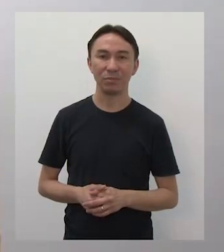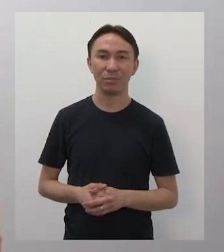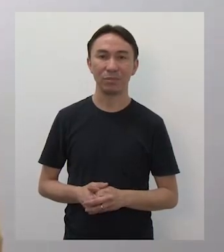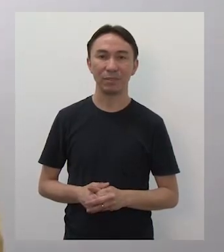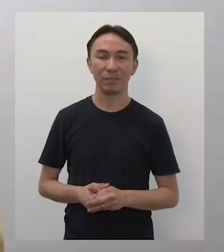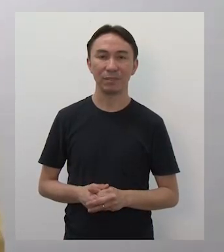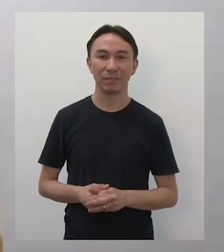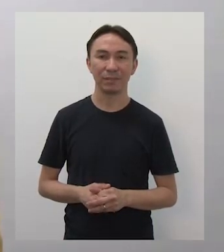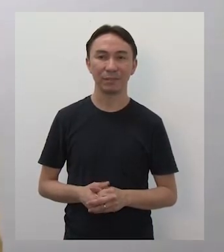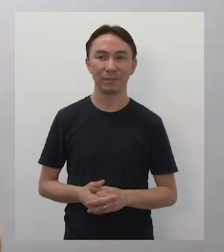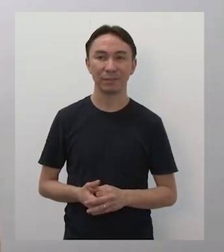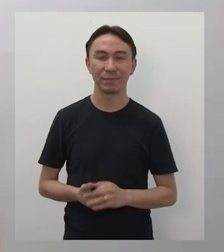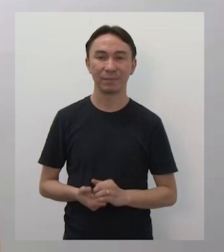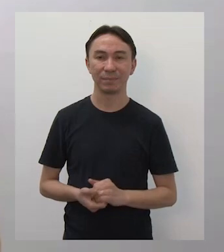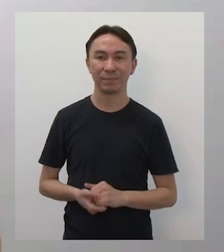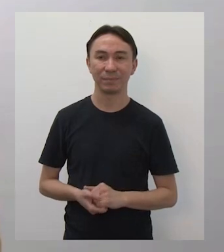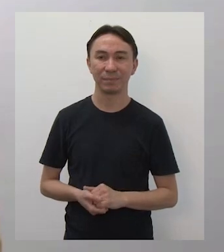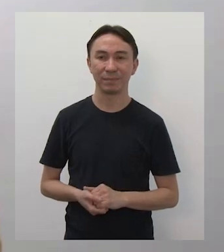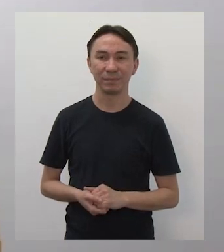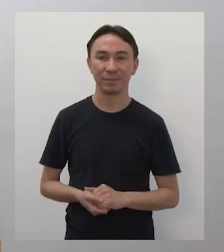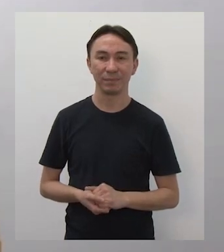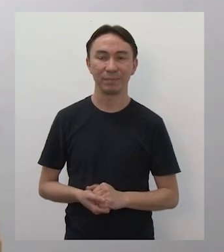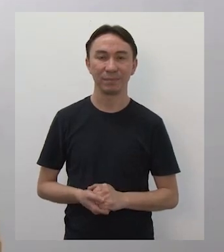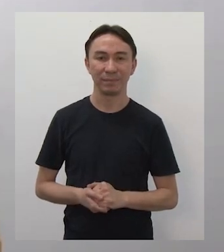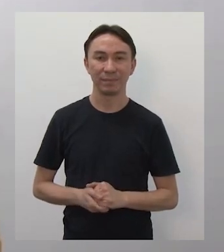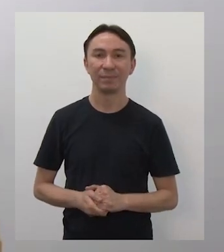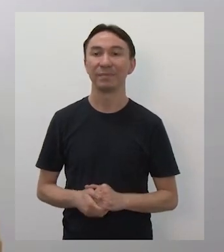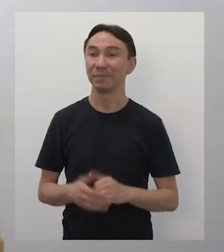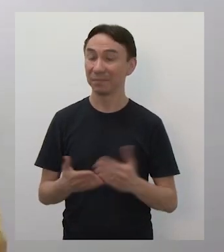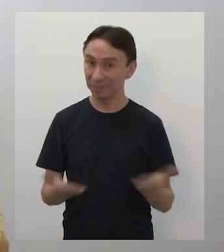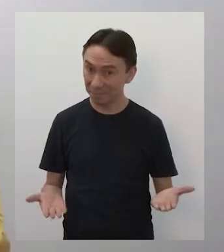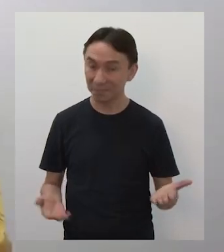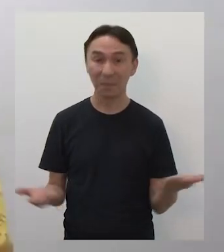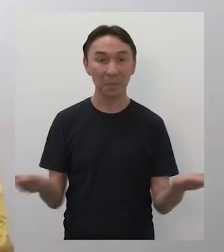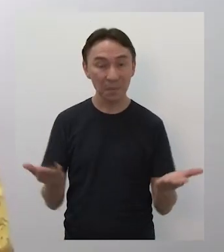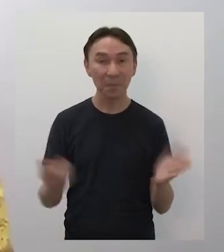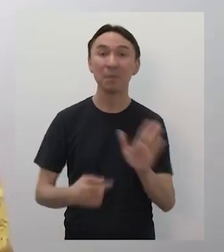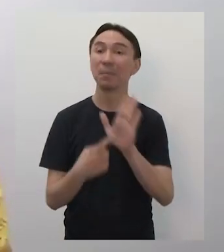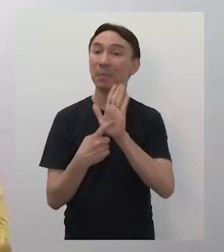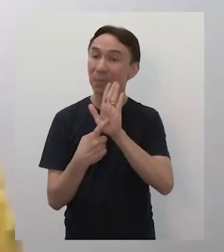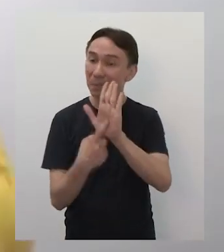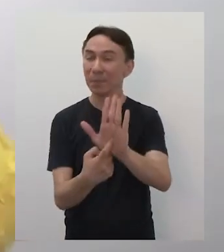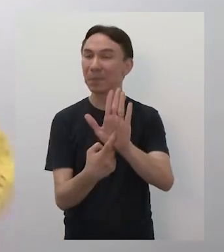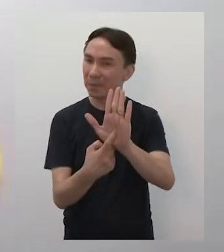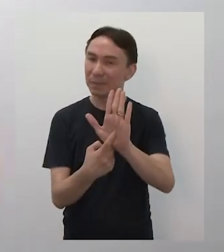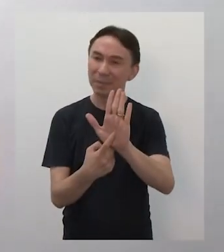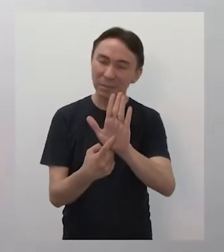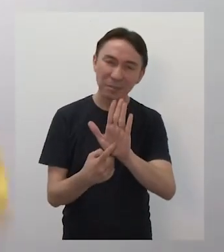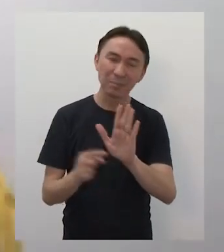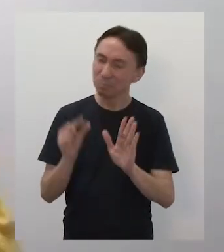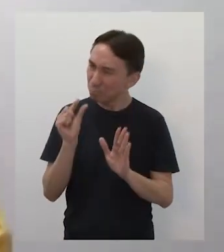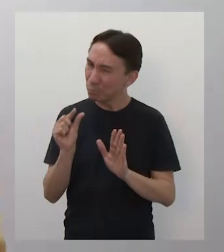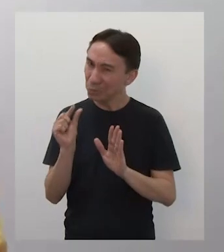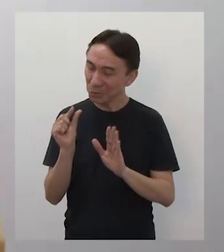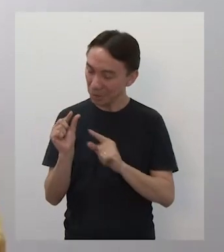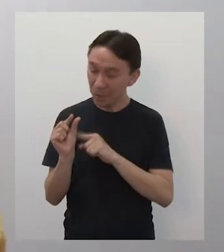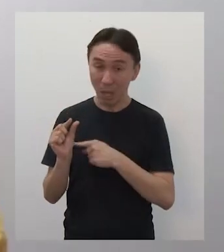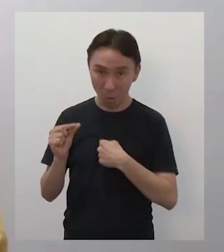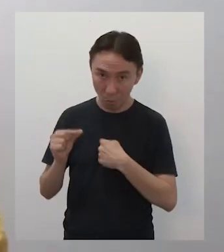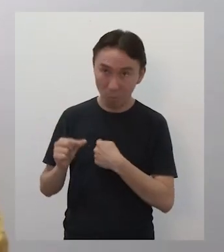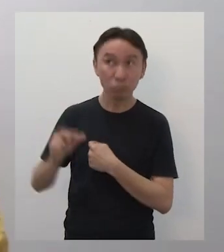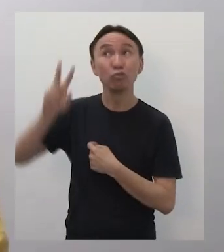Que todos estejam bem. Vou compartilhar com vocês um pouquinho da minha história de